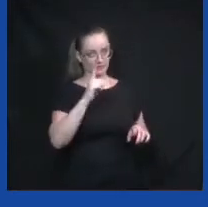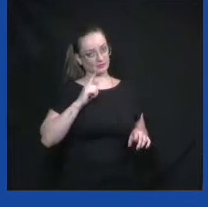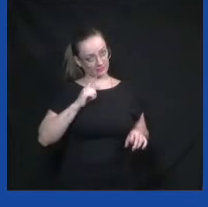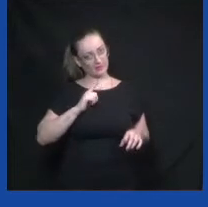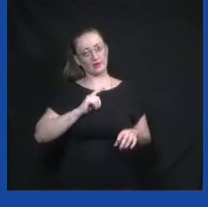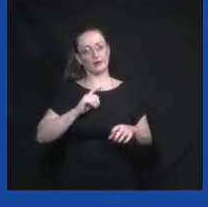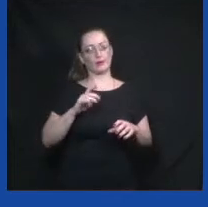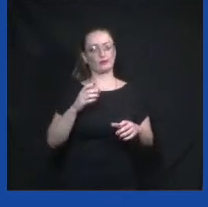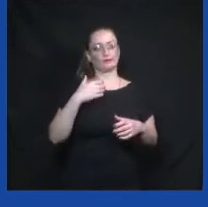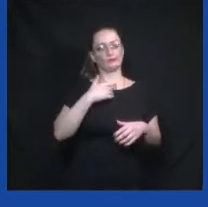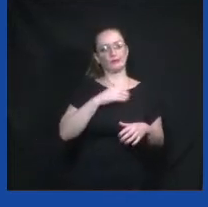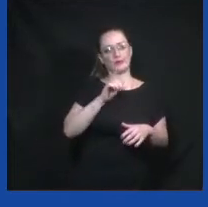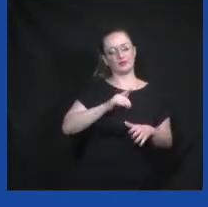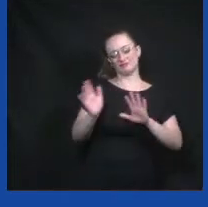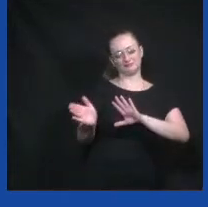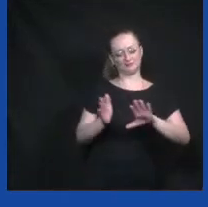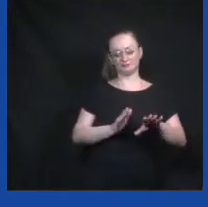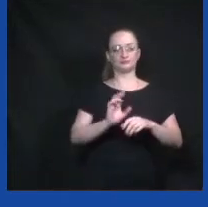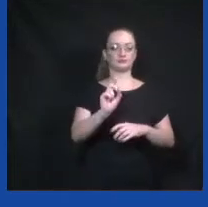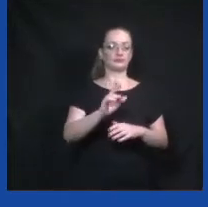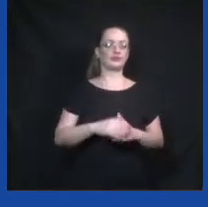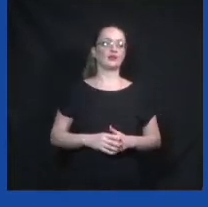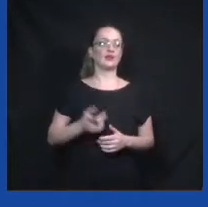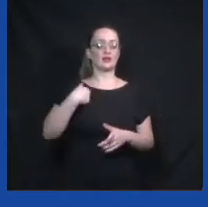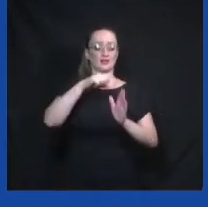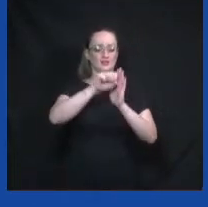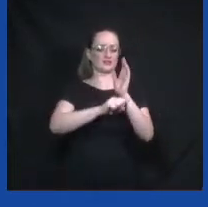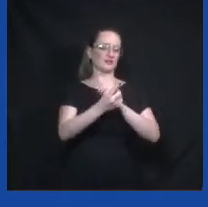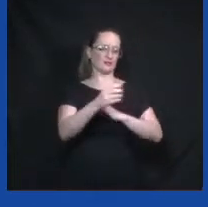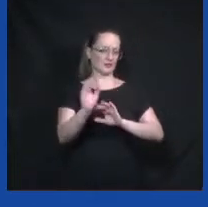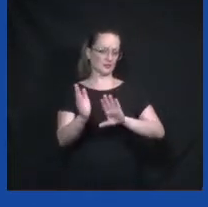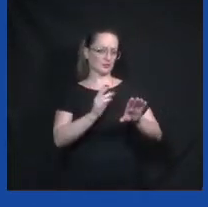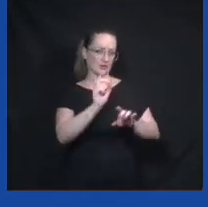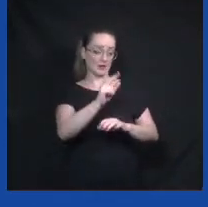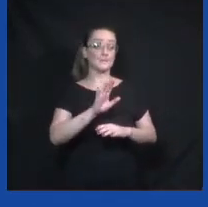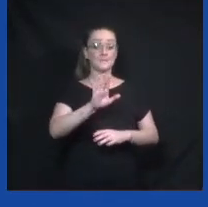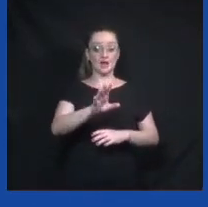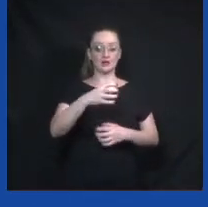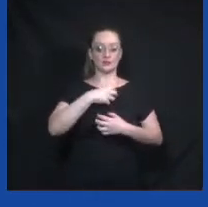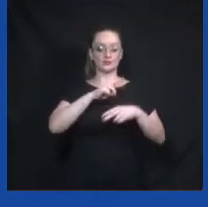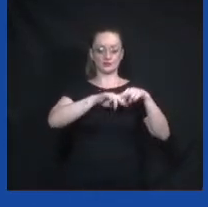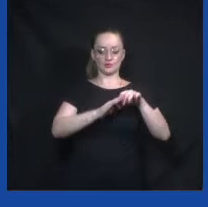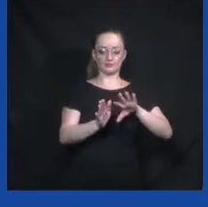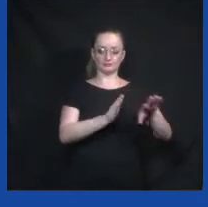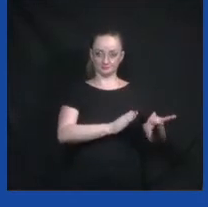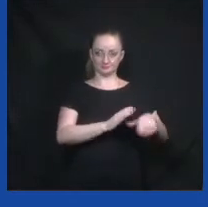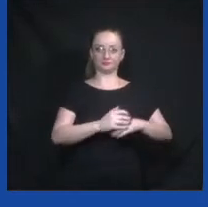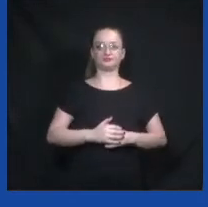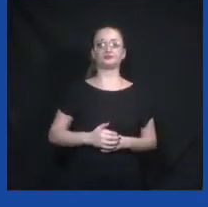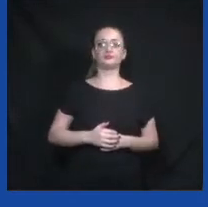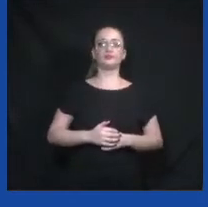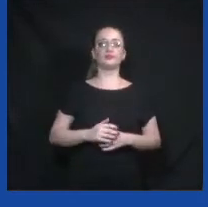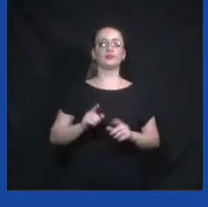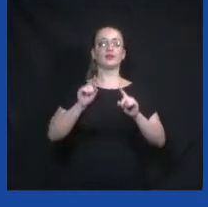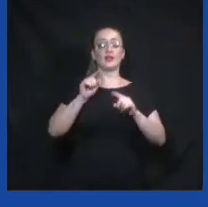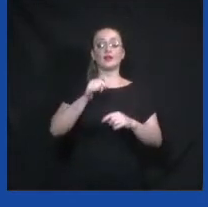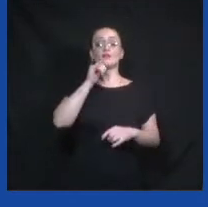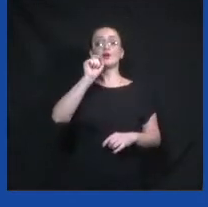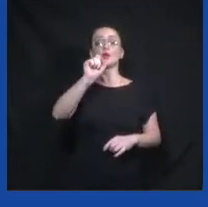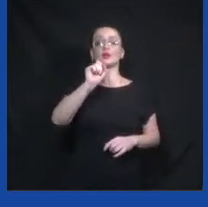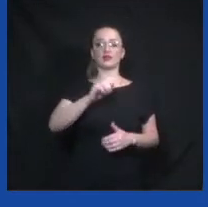de gênero, mas ele está escrevendo lá na primeira metade do século XX, mas aspectos de gênero à parte, o que ele quer dizer é